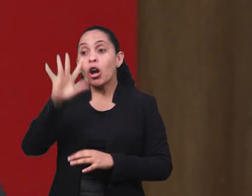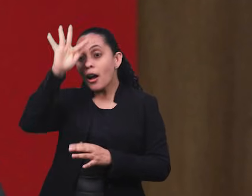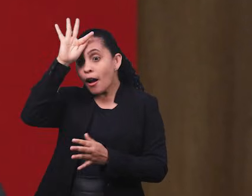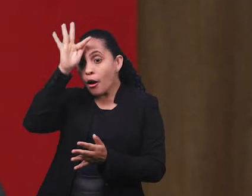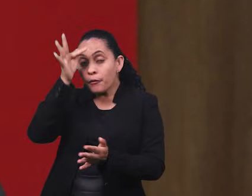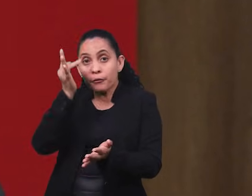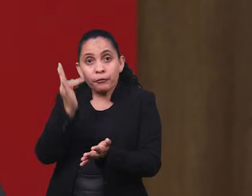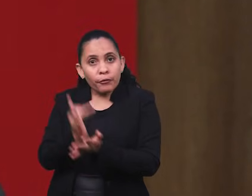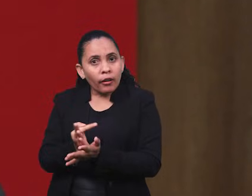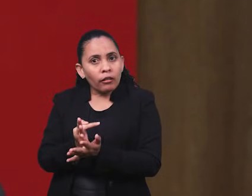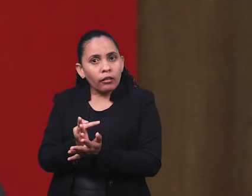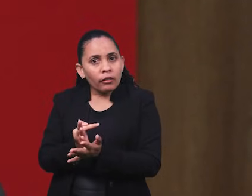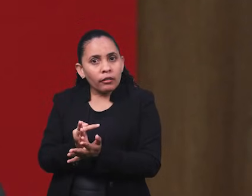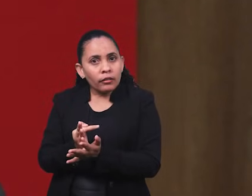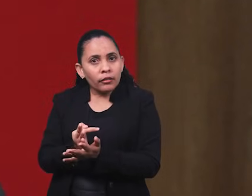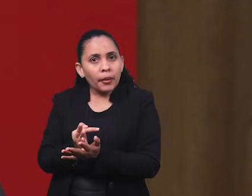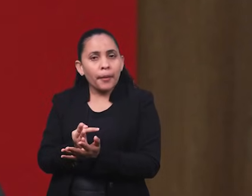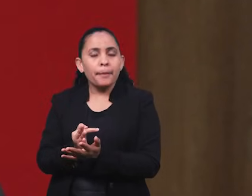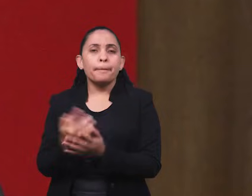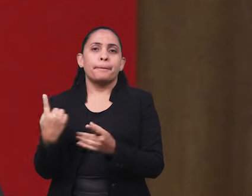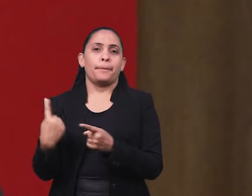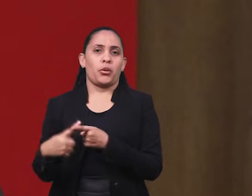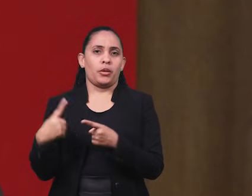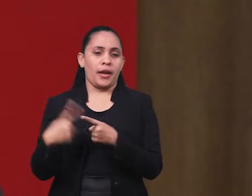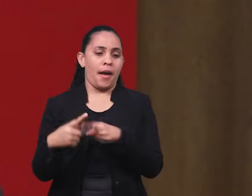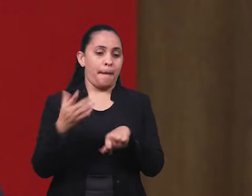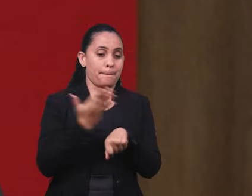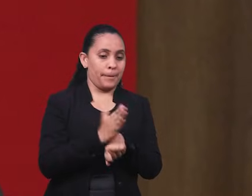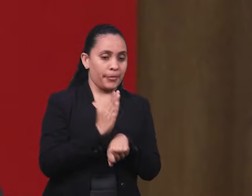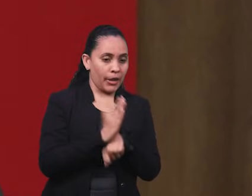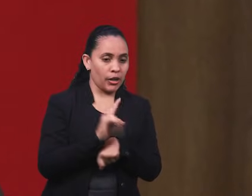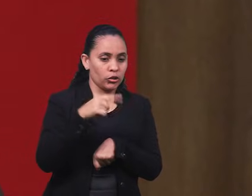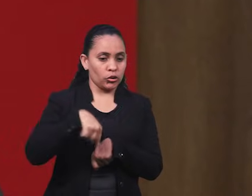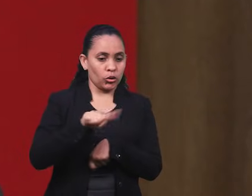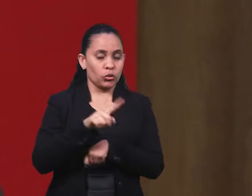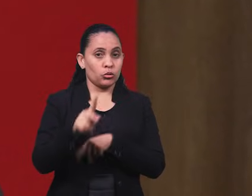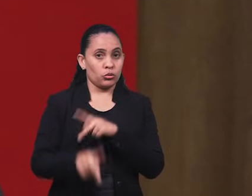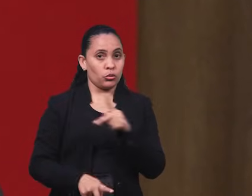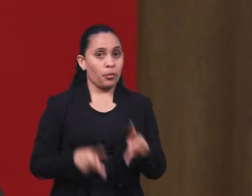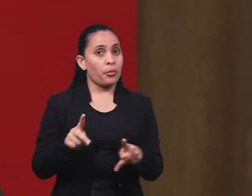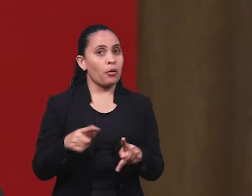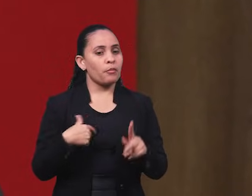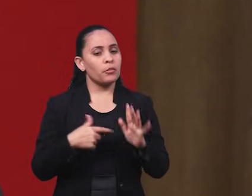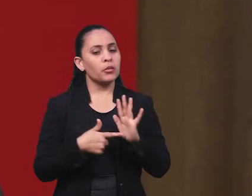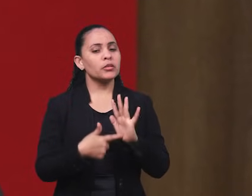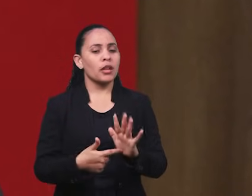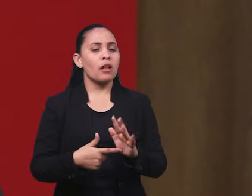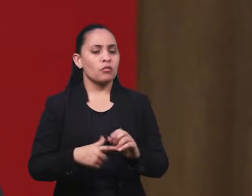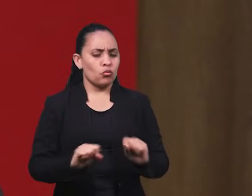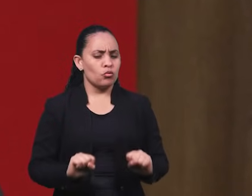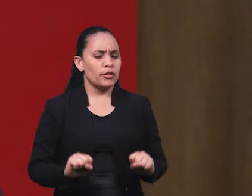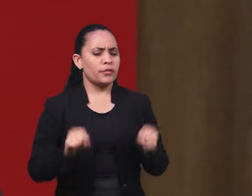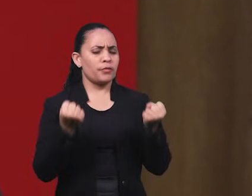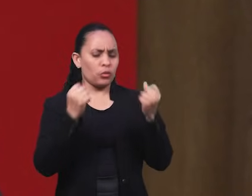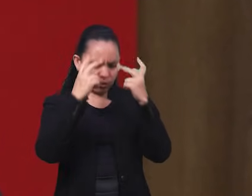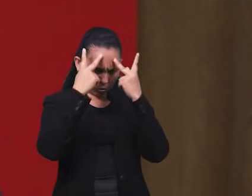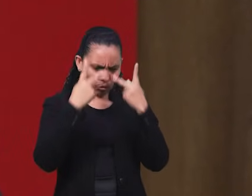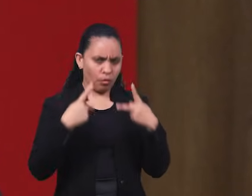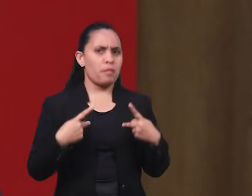Somente a fé, porque a prática da igreja era levar muito em conta as obras,